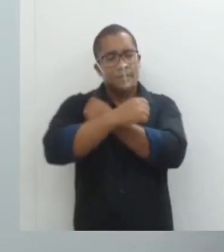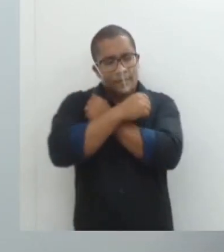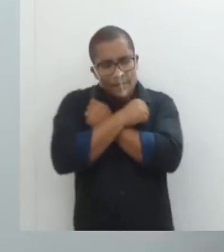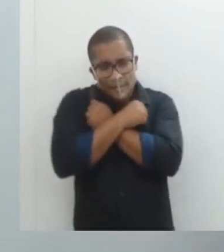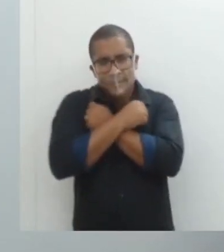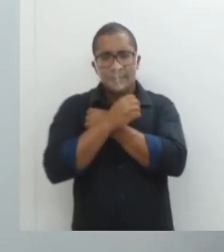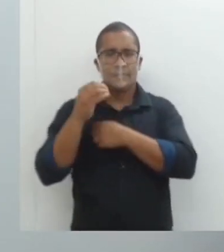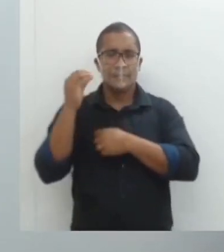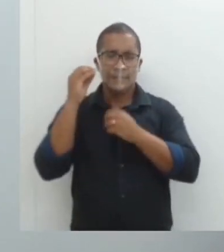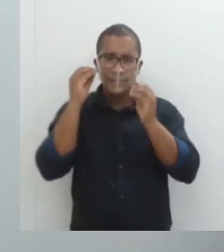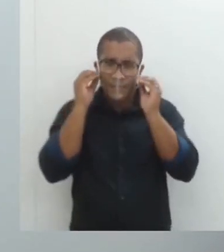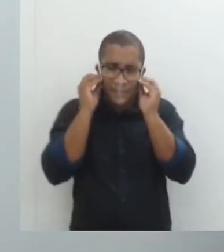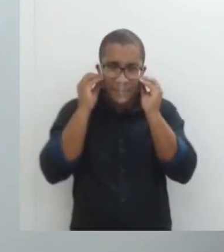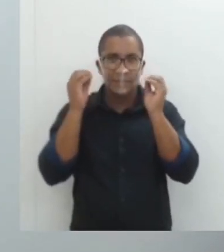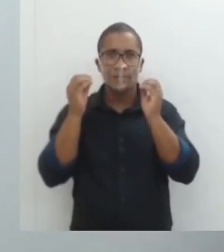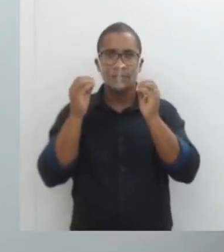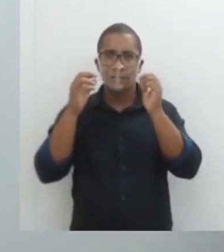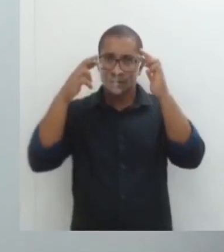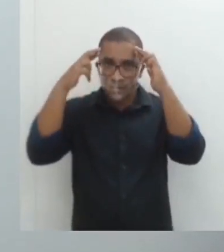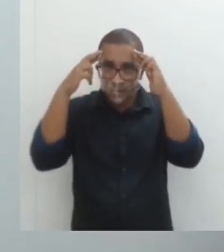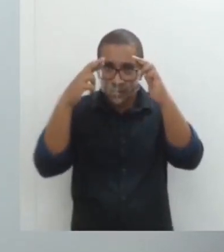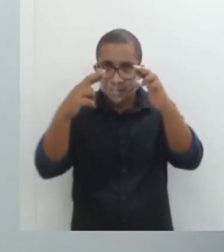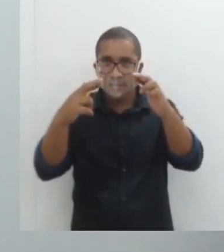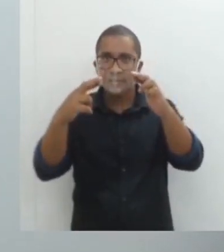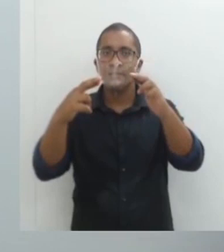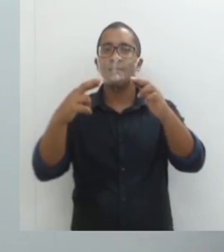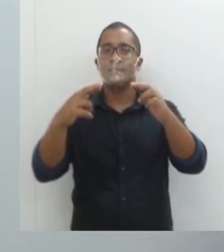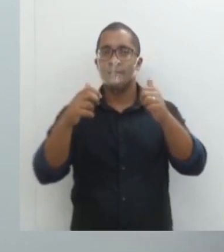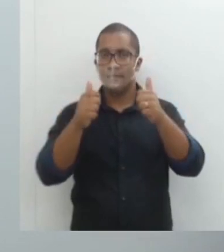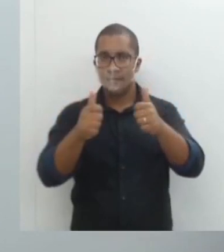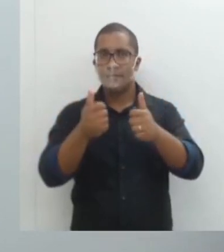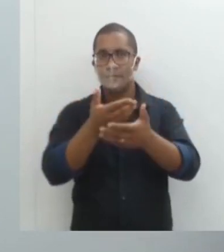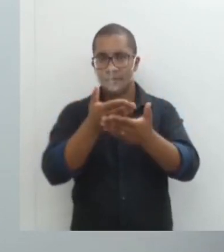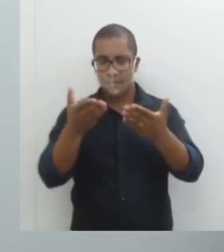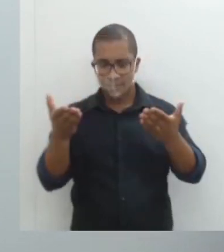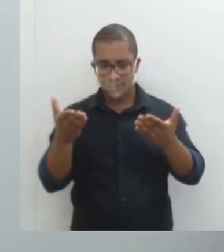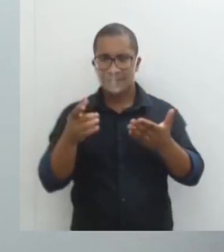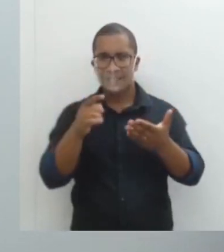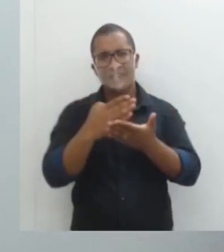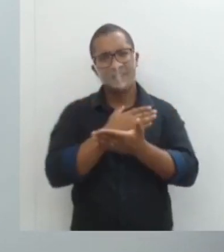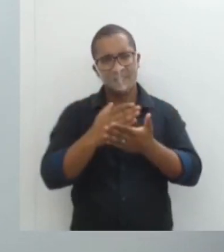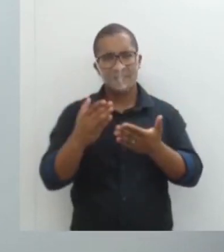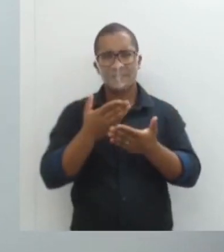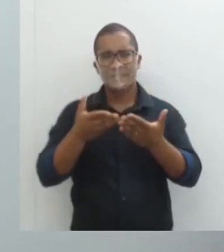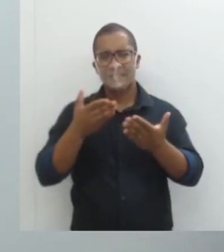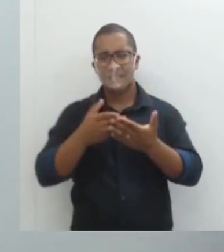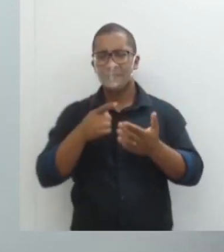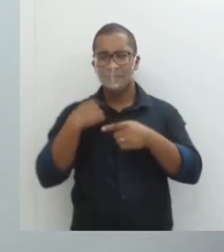beijo, todo respeito e solidariedade às vítimas da Covid-19 no